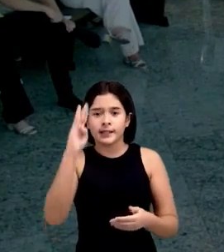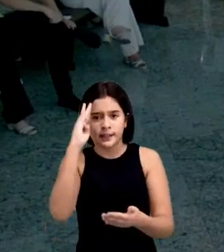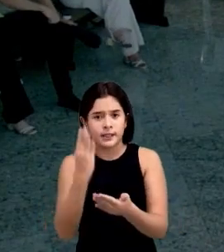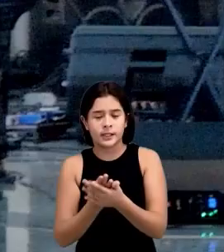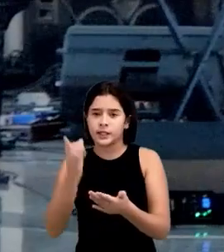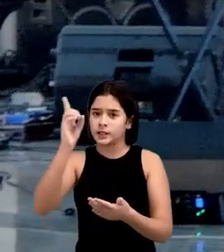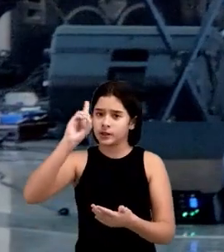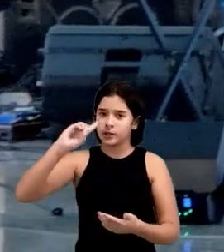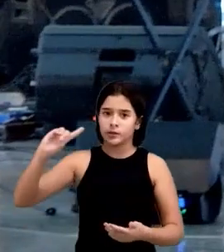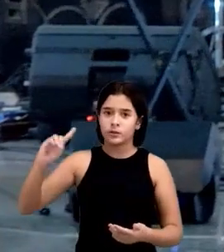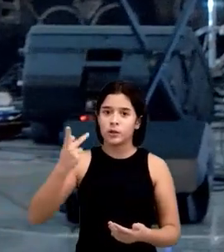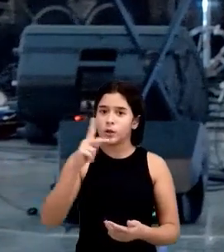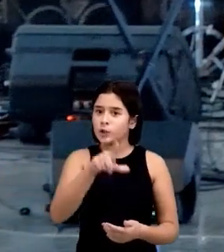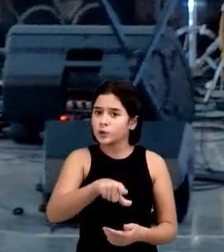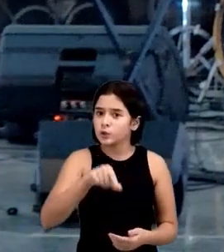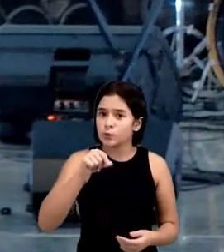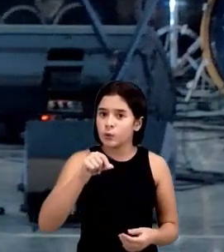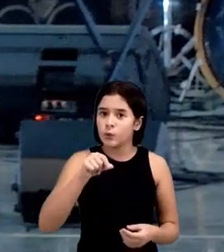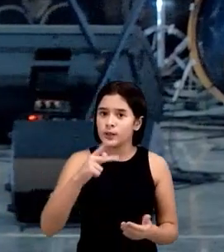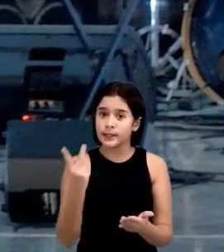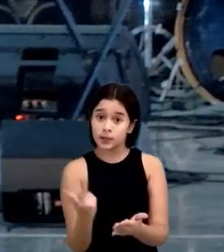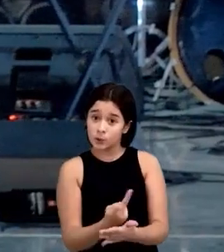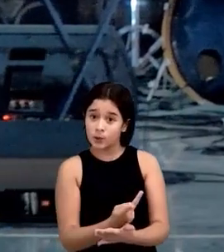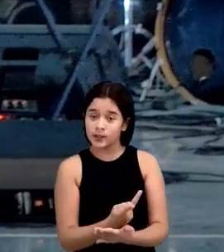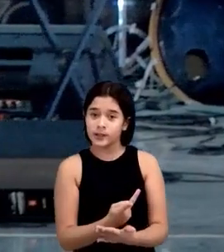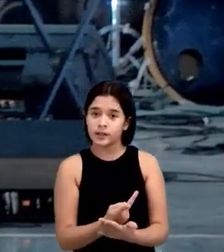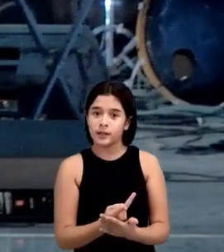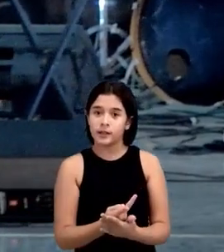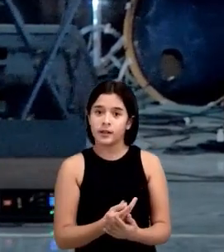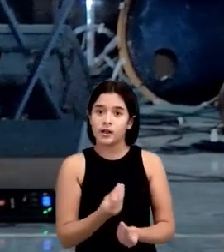como uma luz em meio à escuridão.